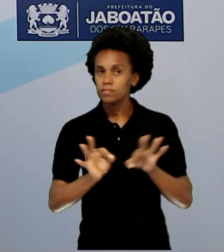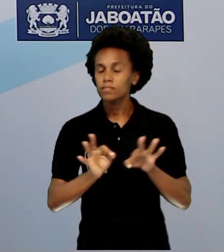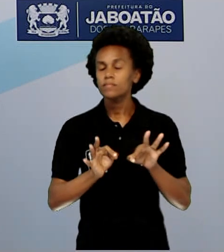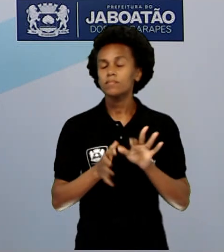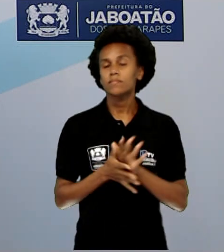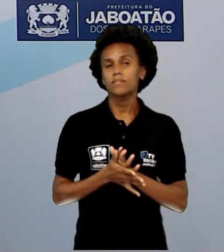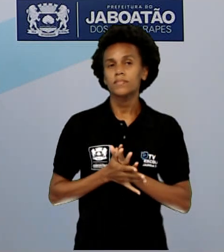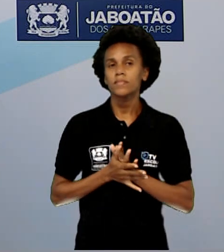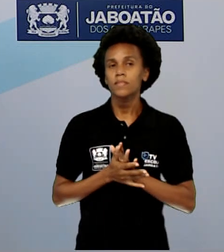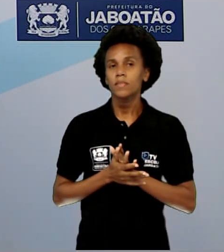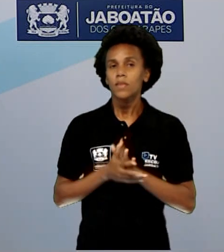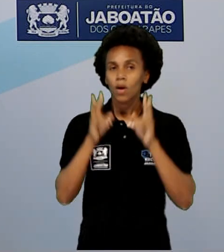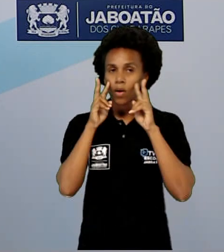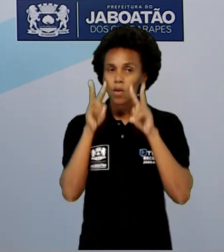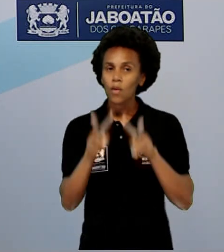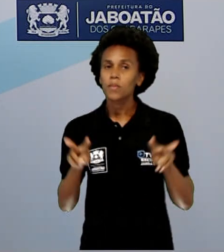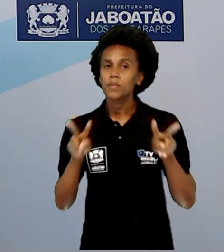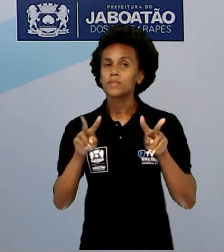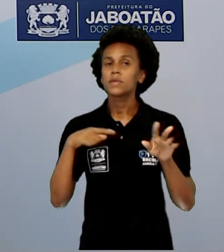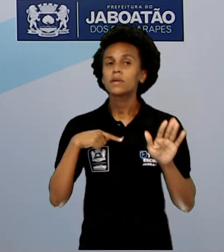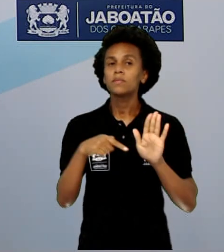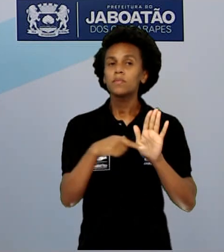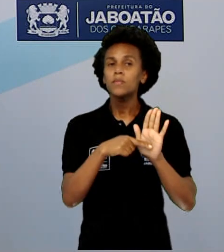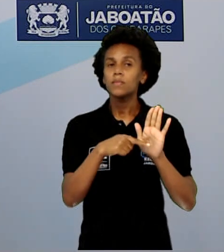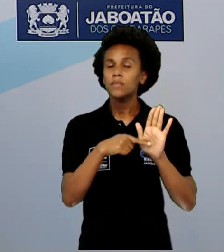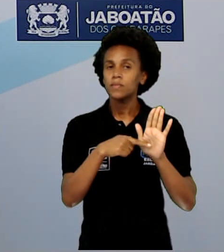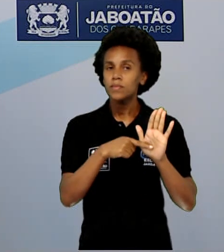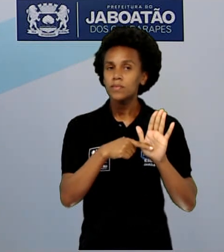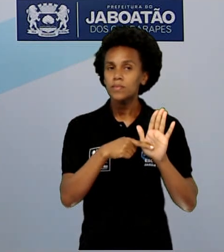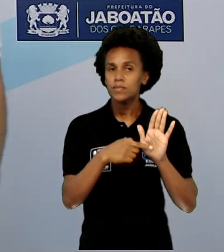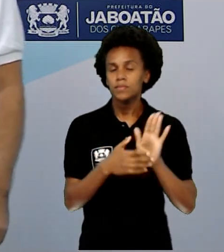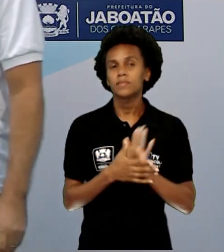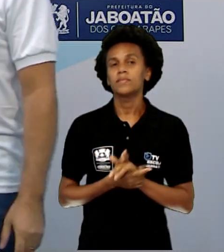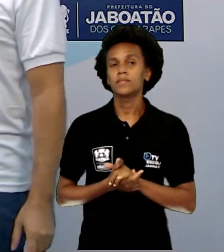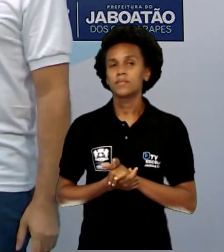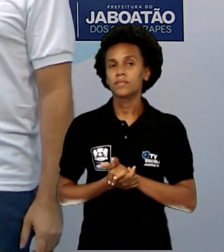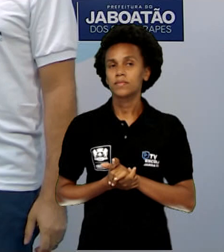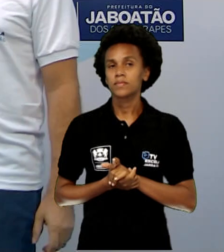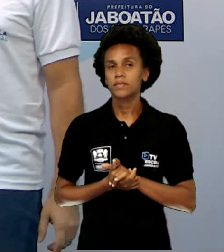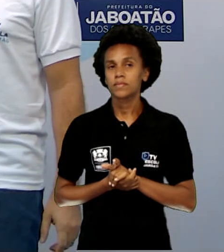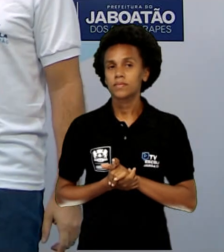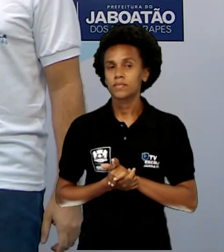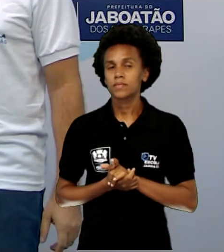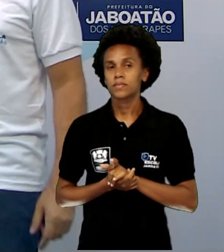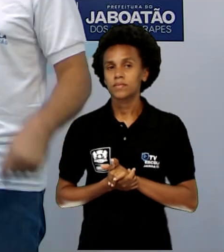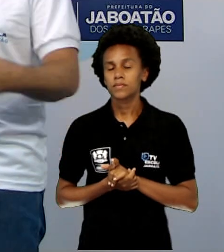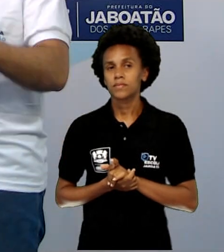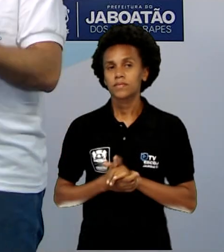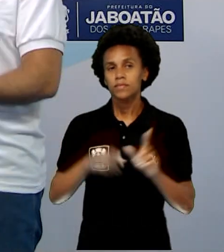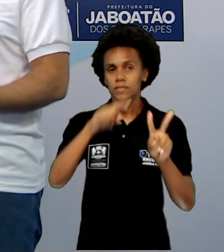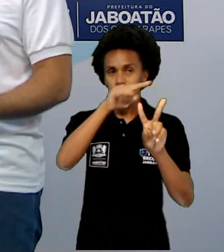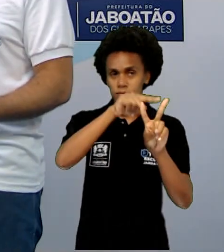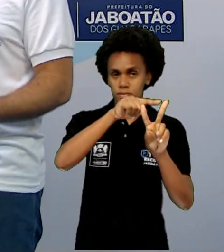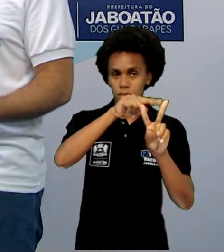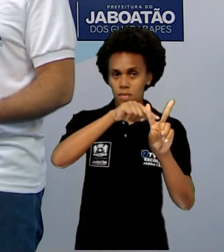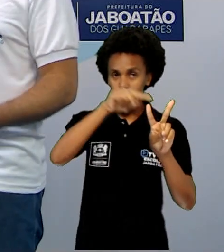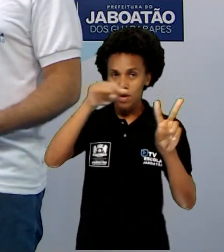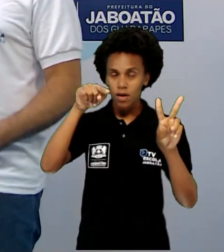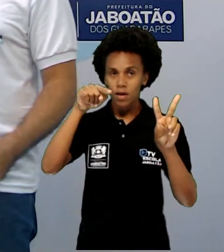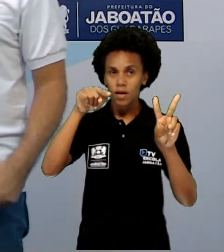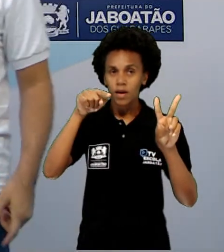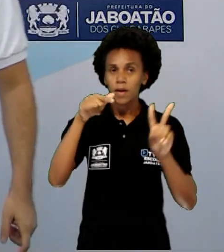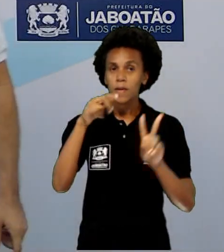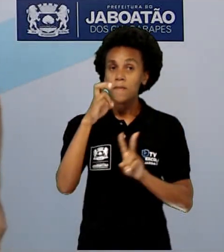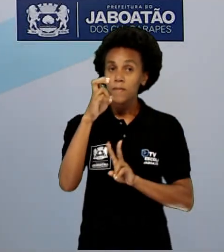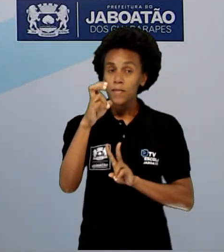o menos da forma fatorada e o menos 5 da raiz da equação que eu quero obter. E